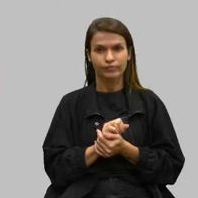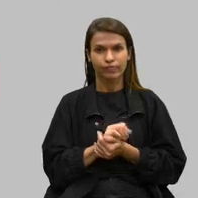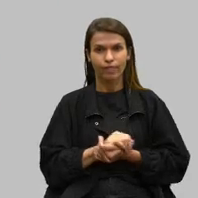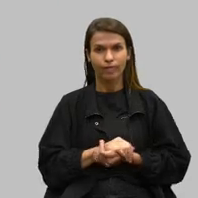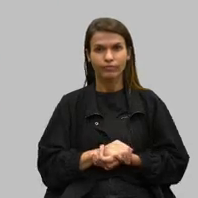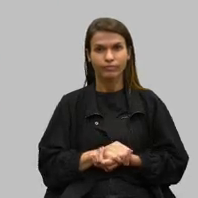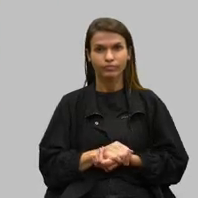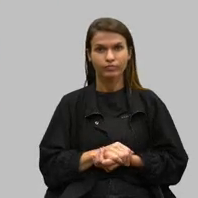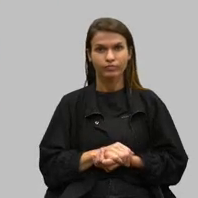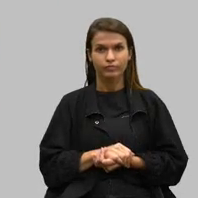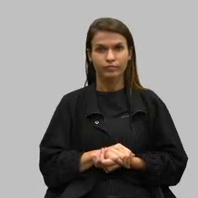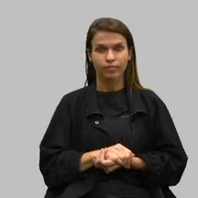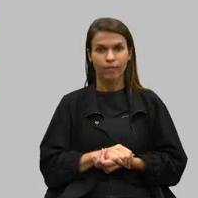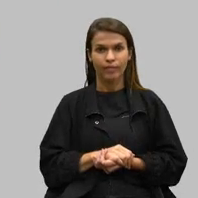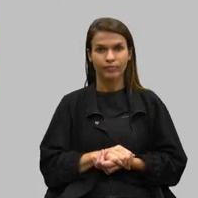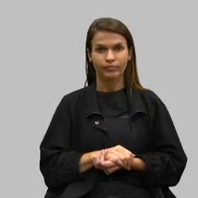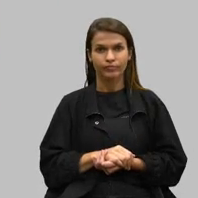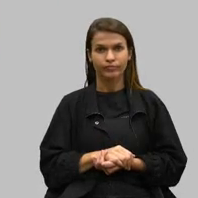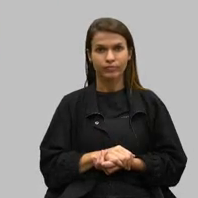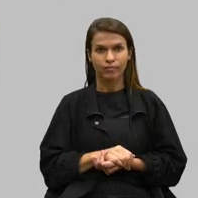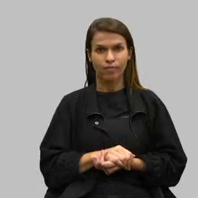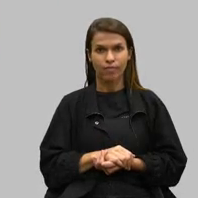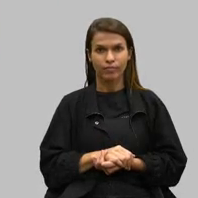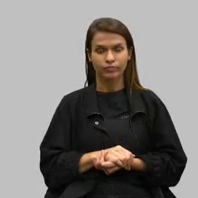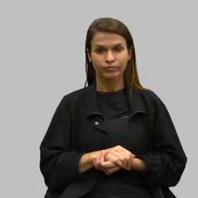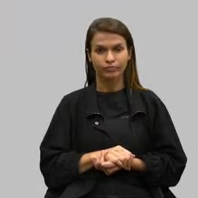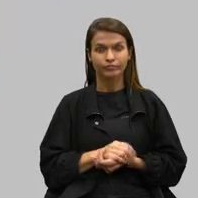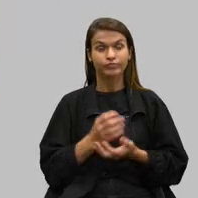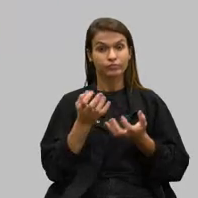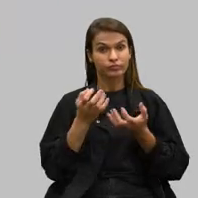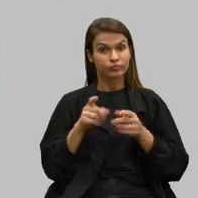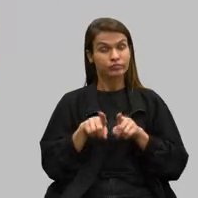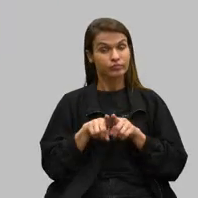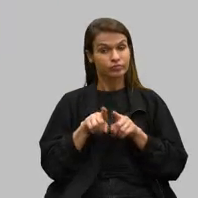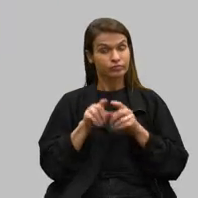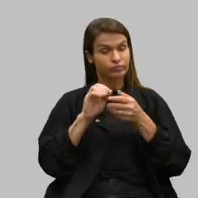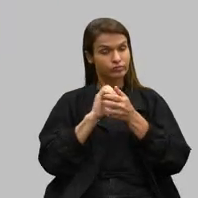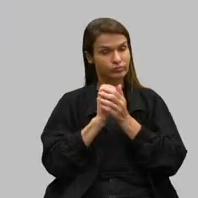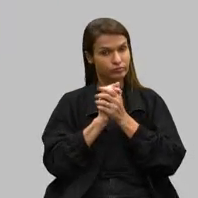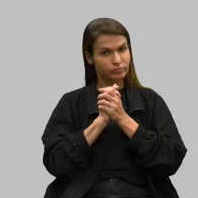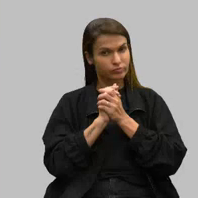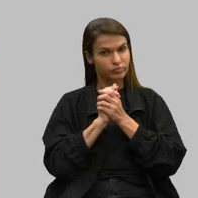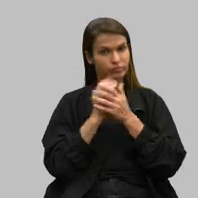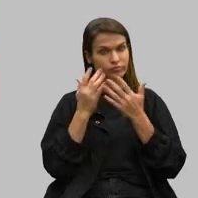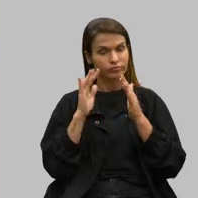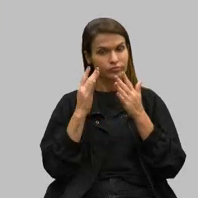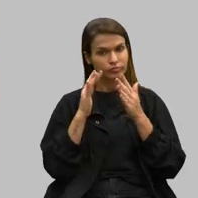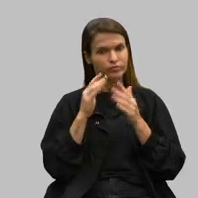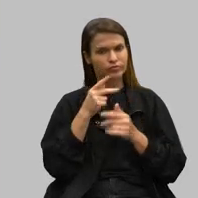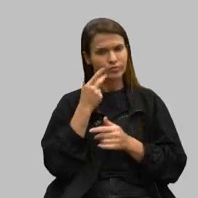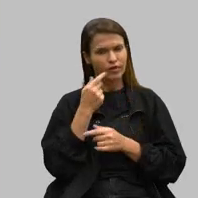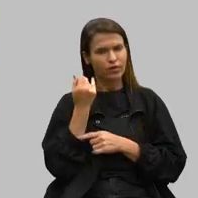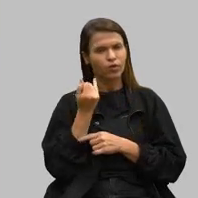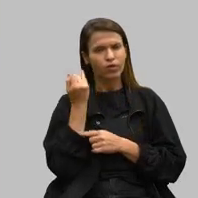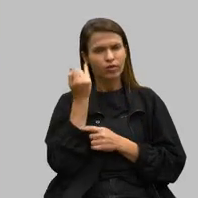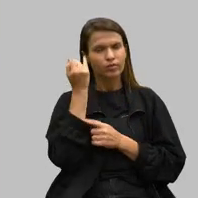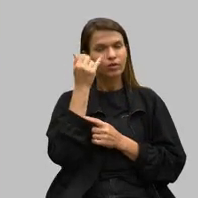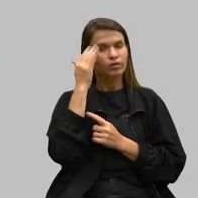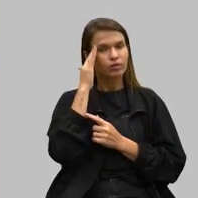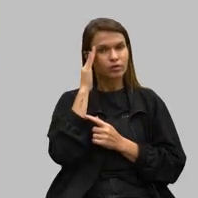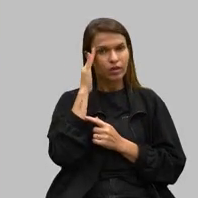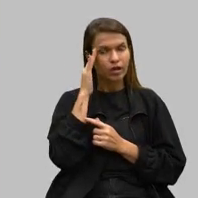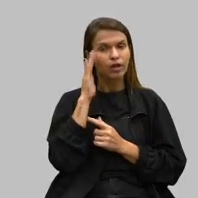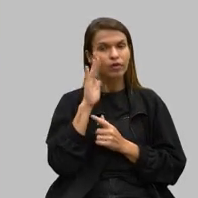Te amo. Quero também parabenizar porque você disse da importância de entender a